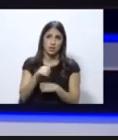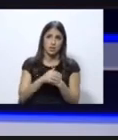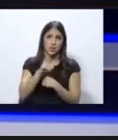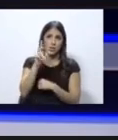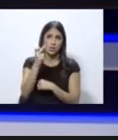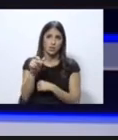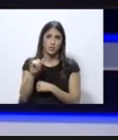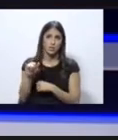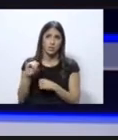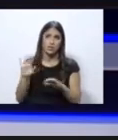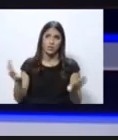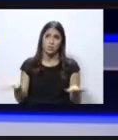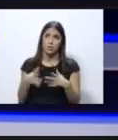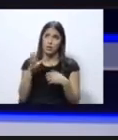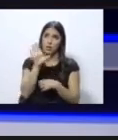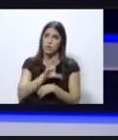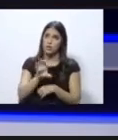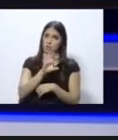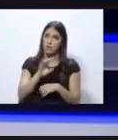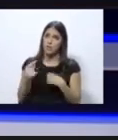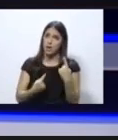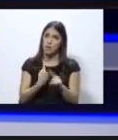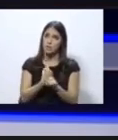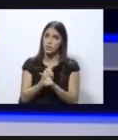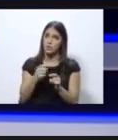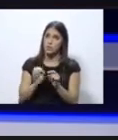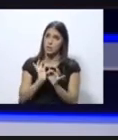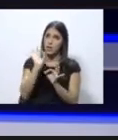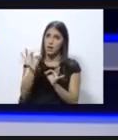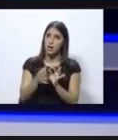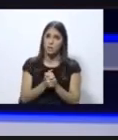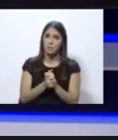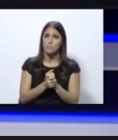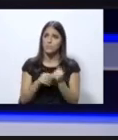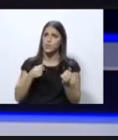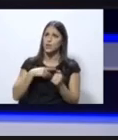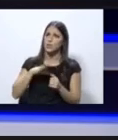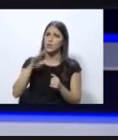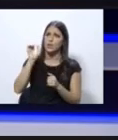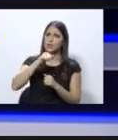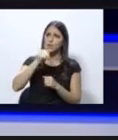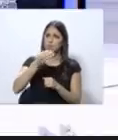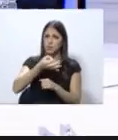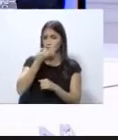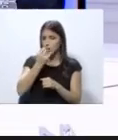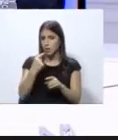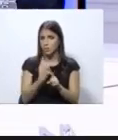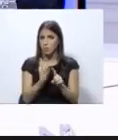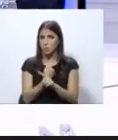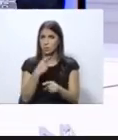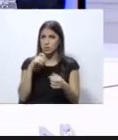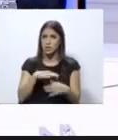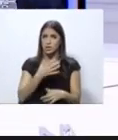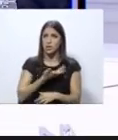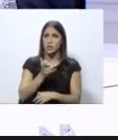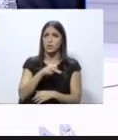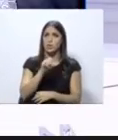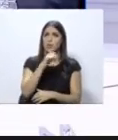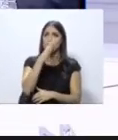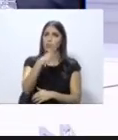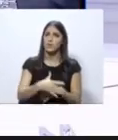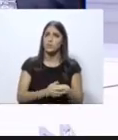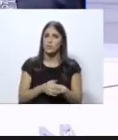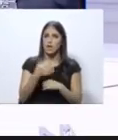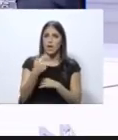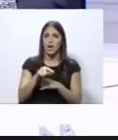De qualquer forma, não sei se querem acrescentar alguma coisa. Sim, eu queria acrescentar em relação ao que o Diogo estava agora a dizer, que é, há